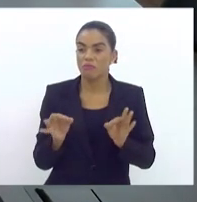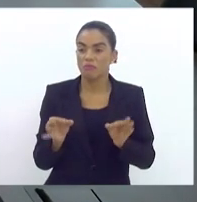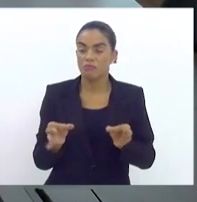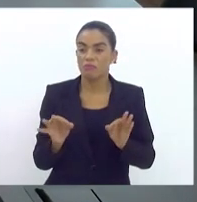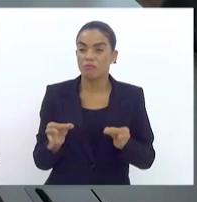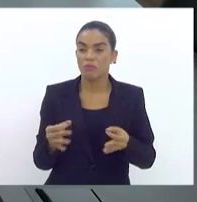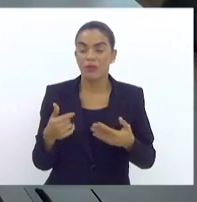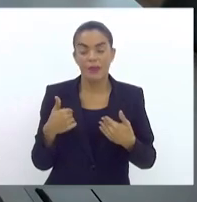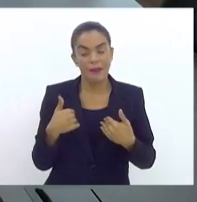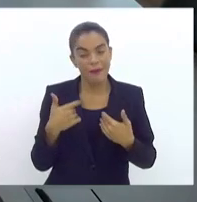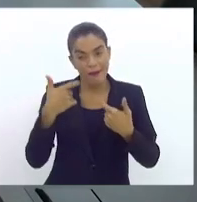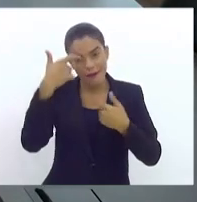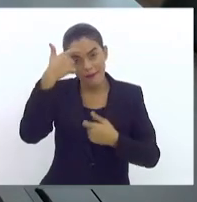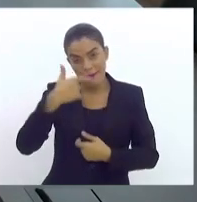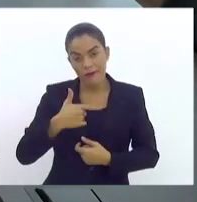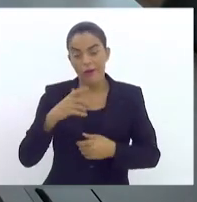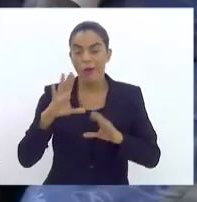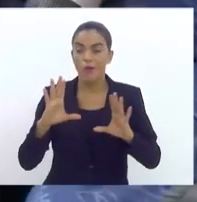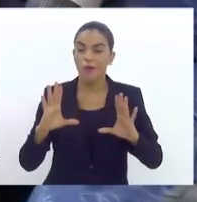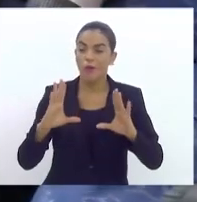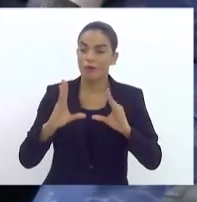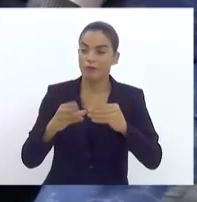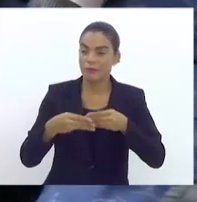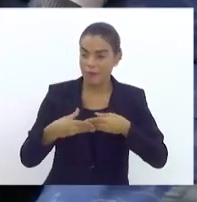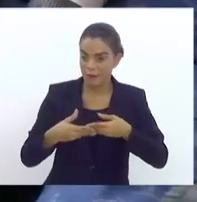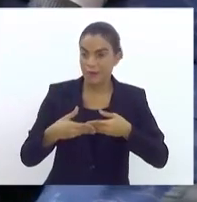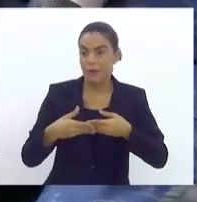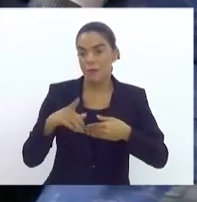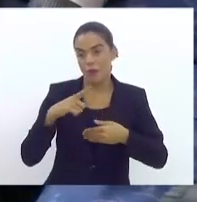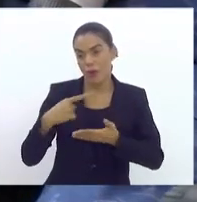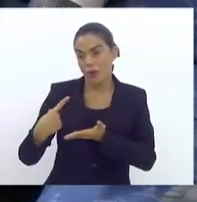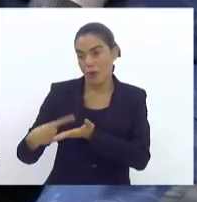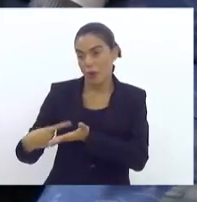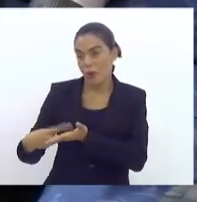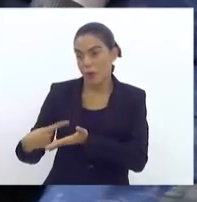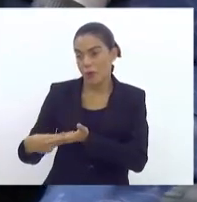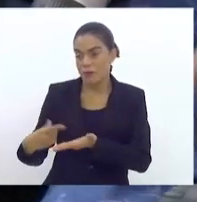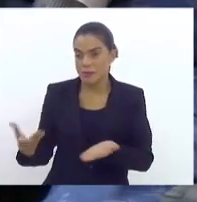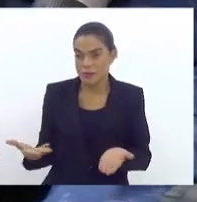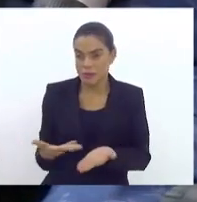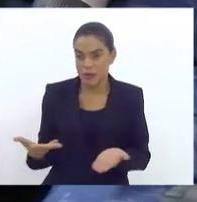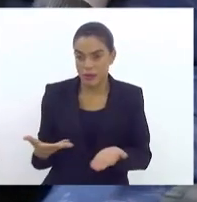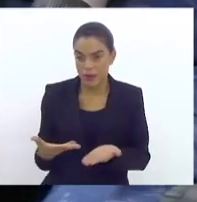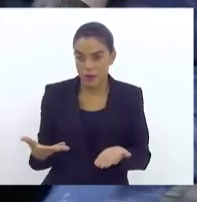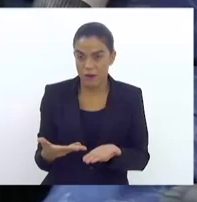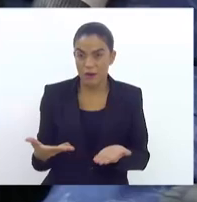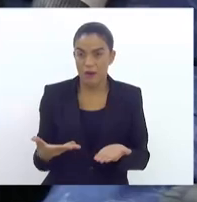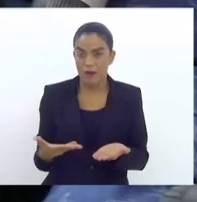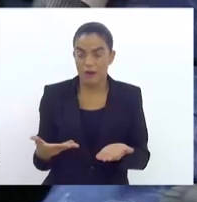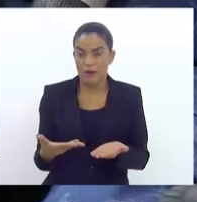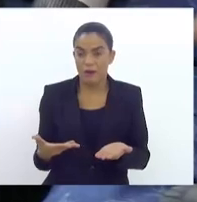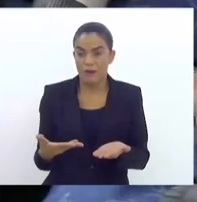E aí eu vou terminar né assim eu de fato tem um compromisso né mas eu quero